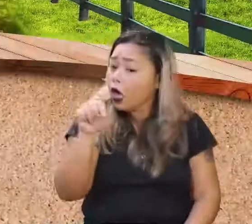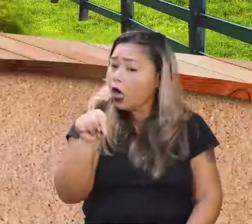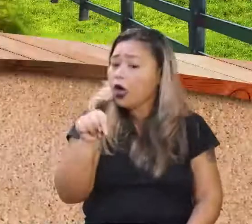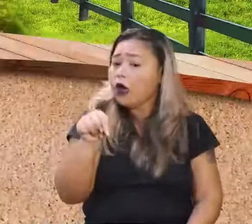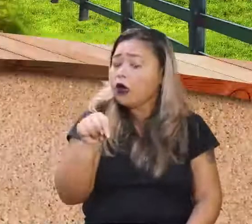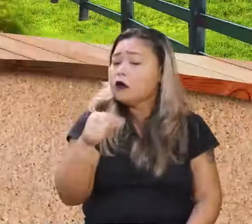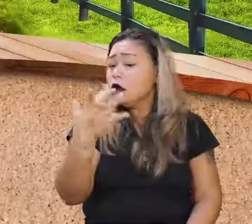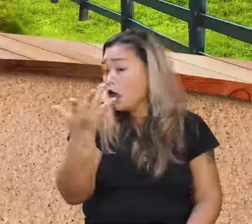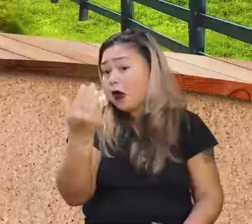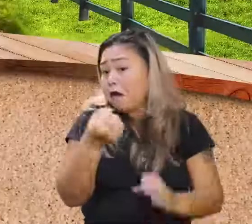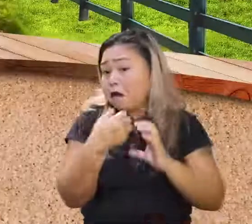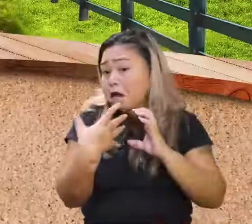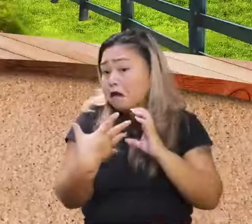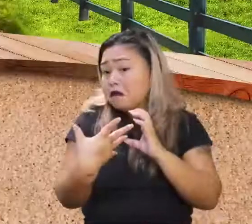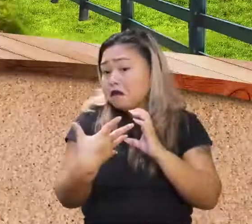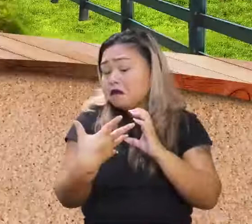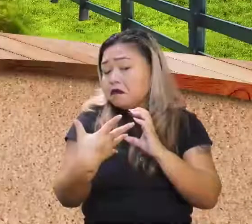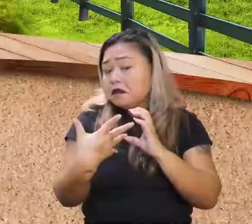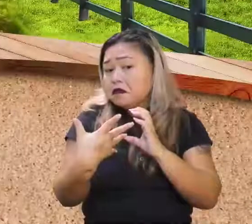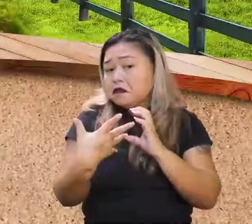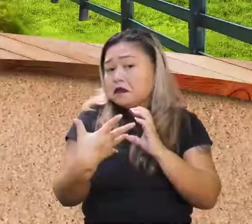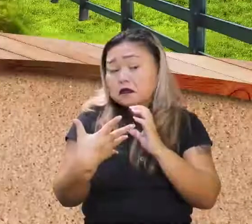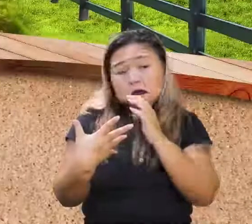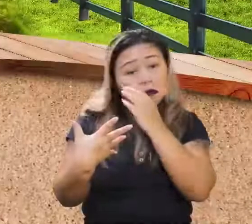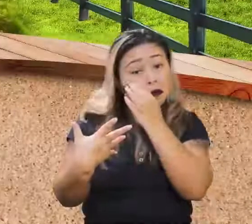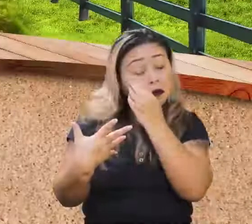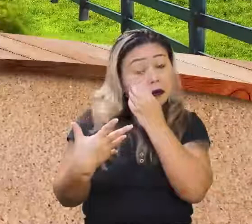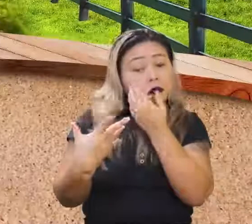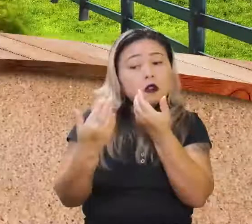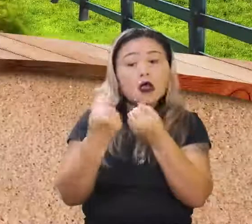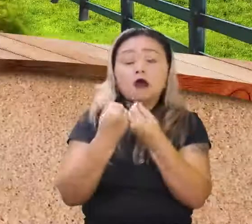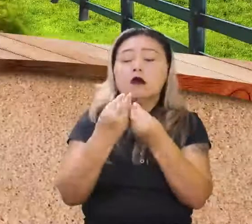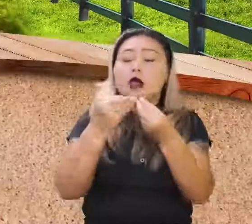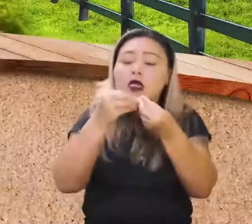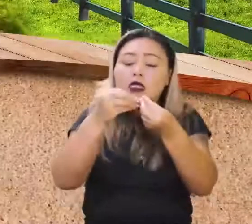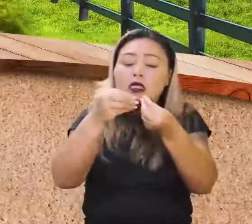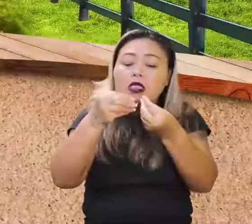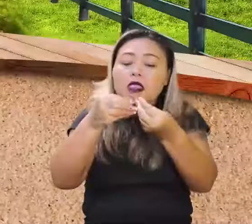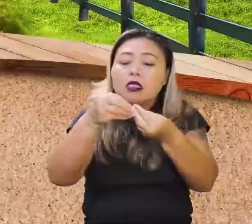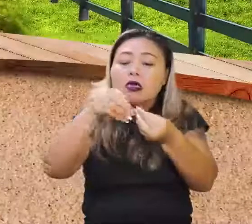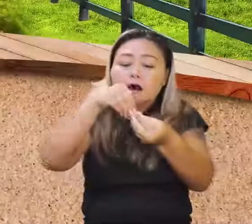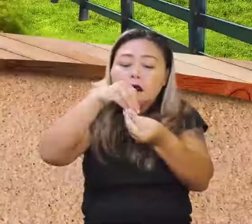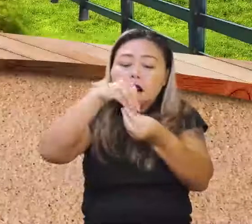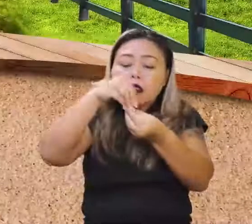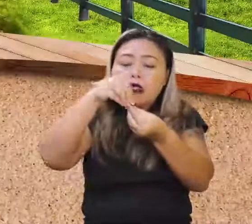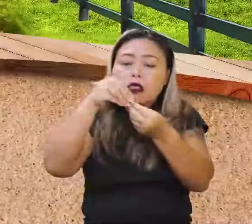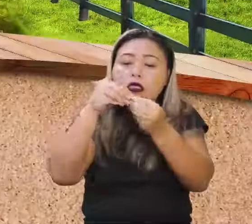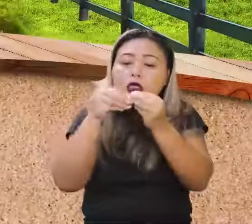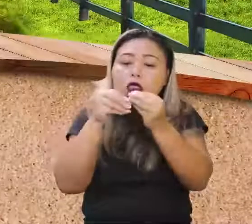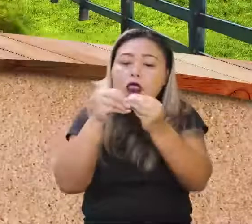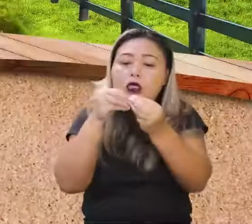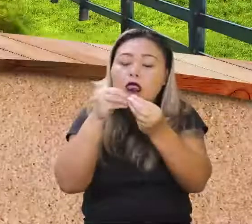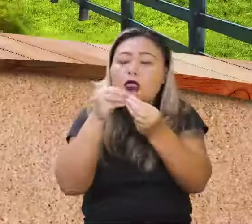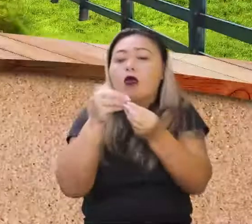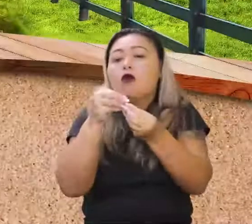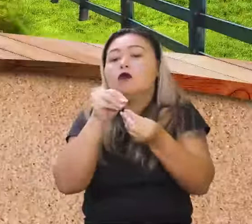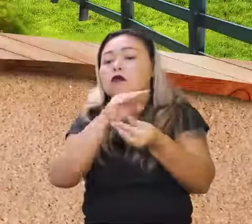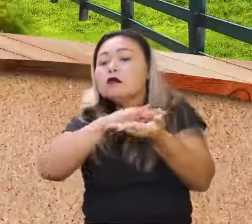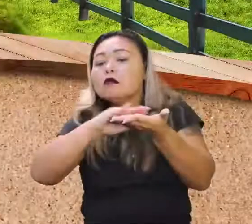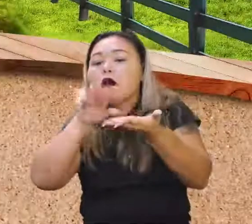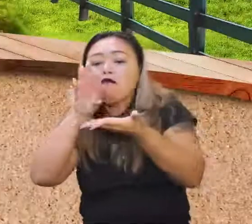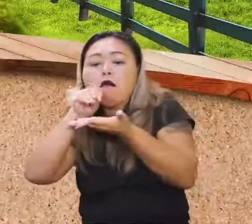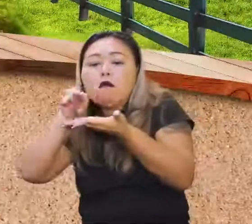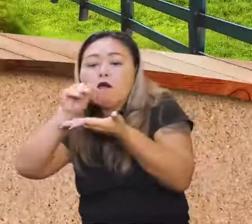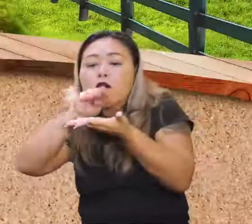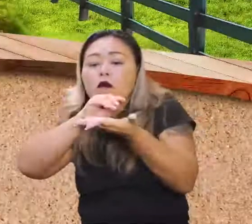bem característica, né? Ela é uma estrutura fibrosa, cheia de fibras do pasto,